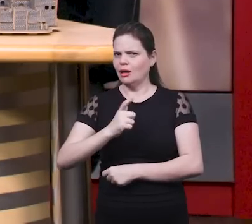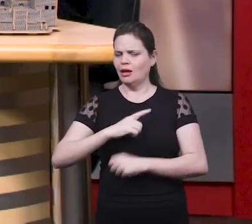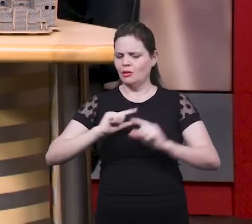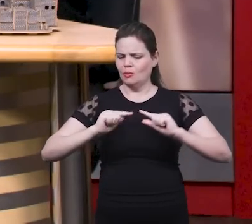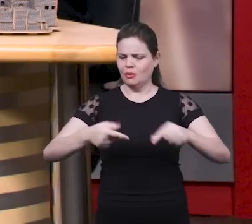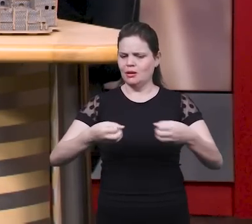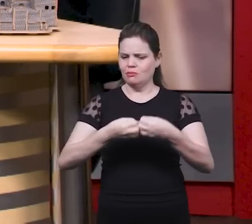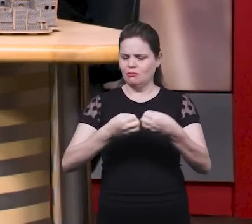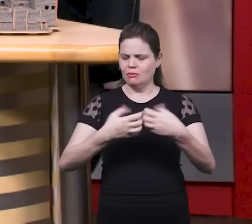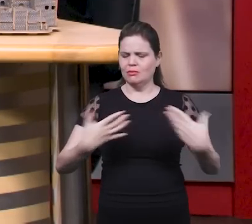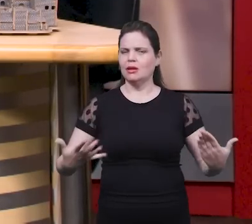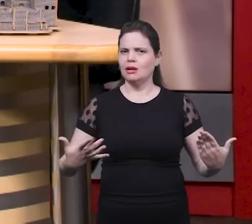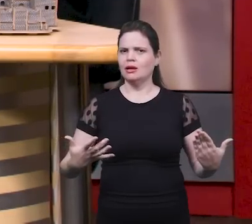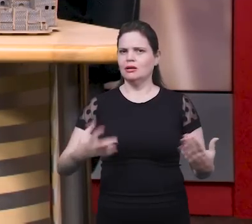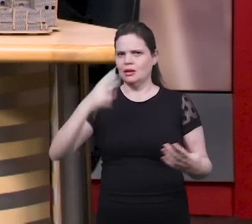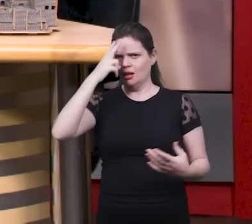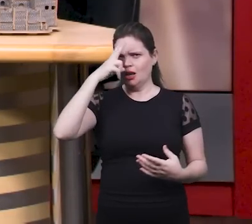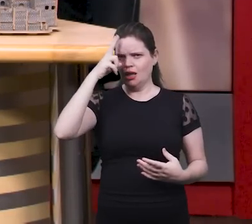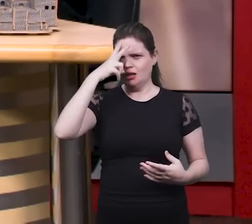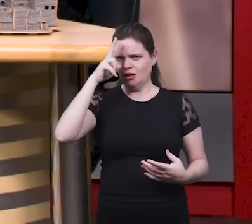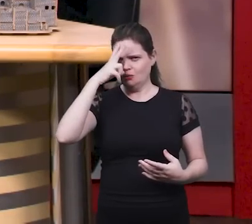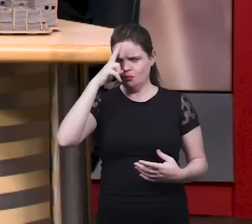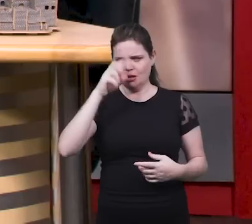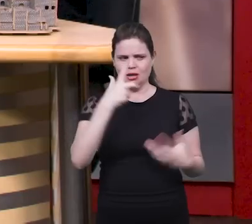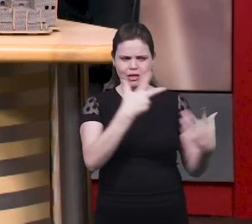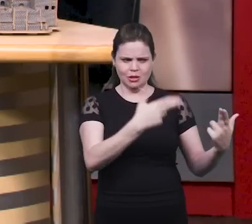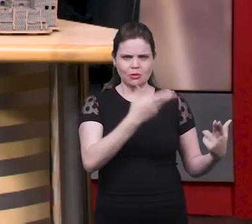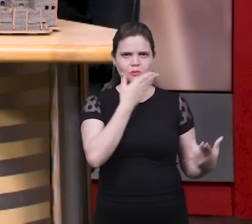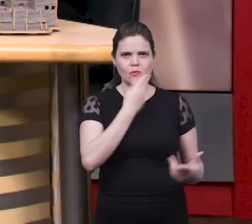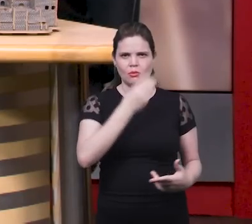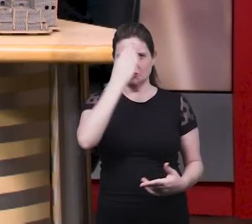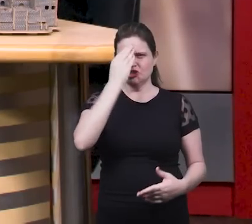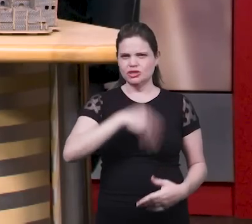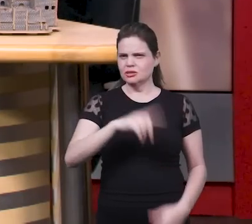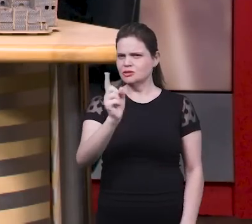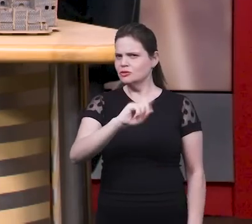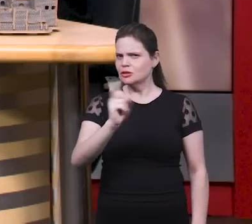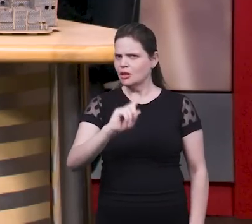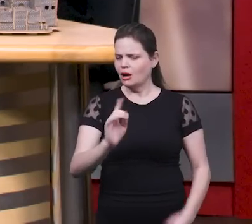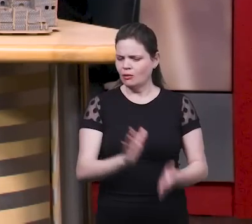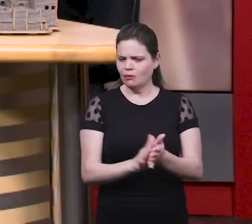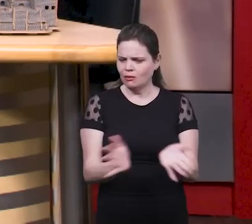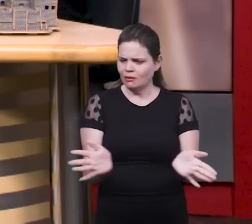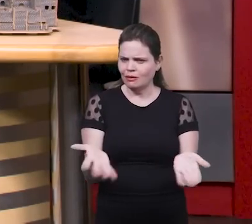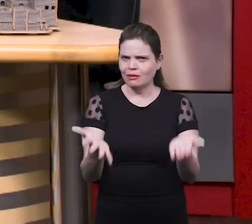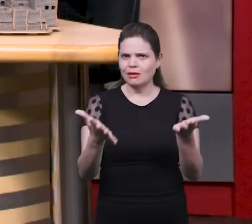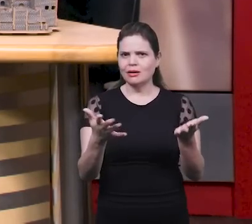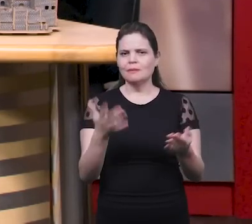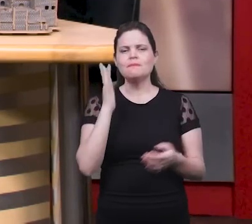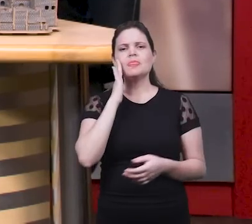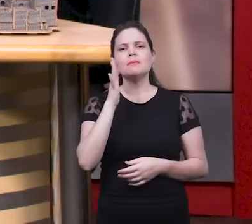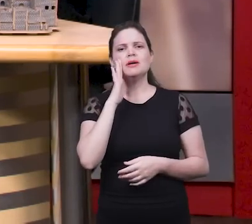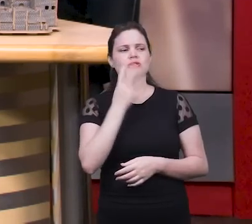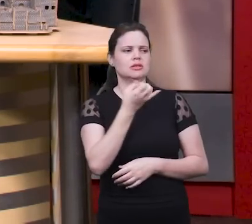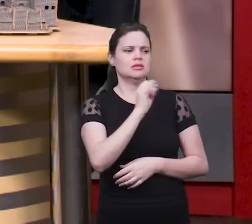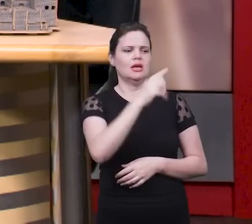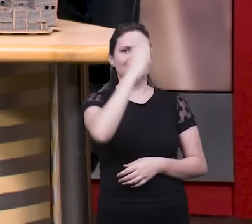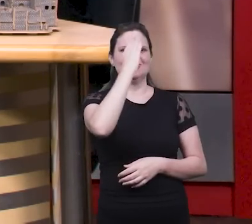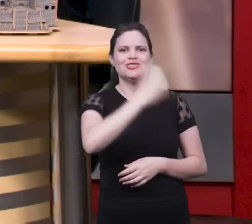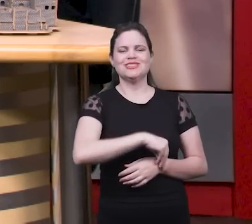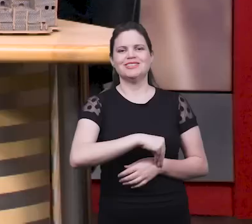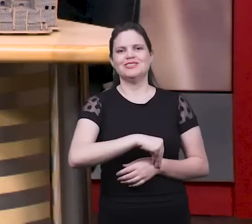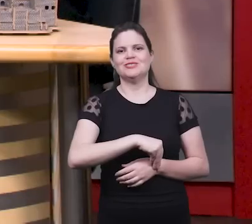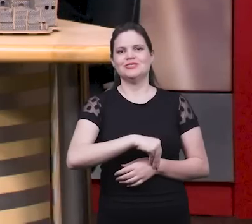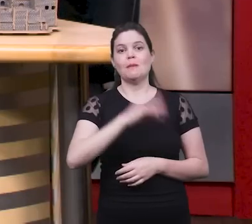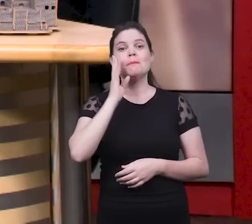homem. Nunca desista, viu? Nunca desista. Esse homem podia ter desistido já, quem sabe, em 5 anos, 10 anos, já não tem mais